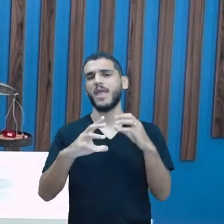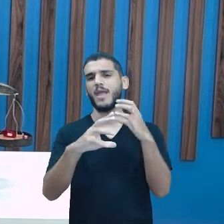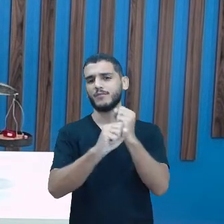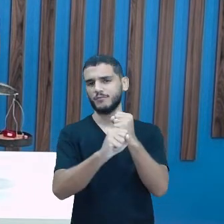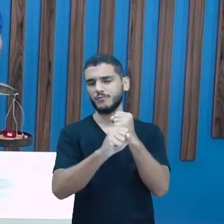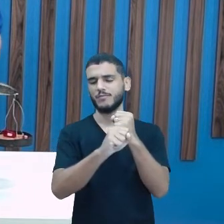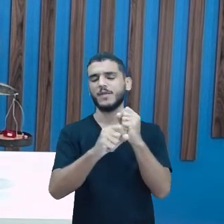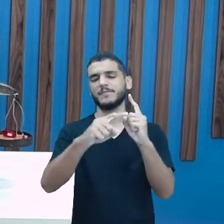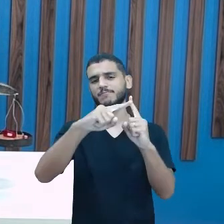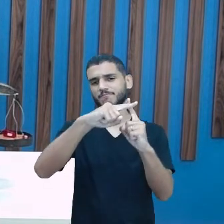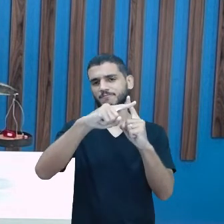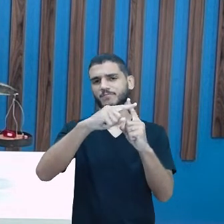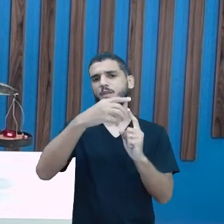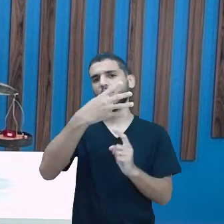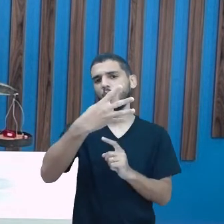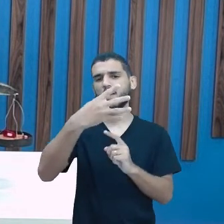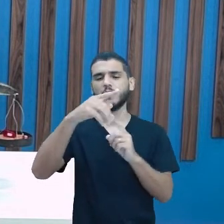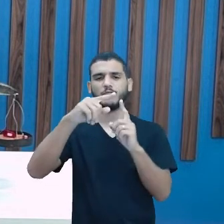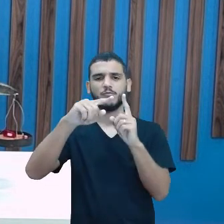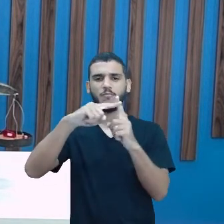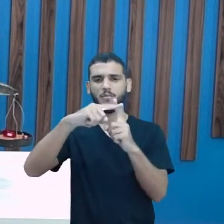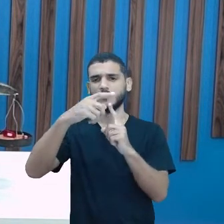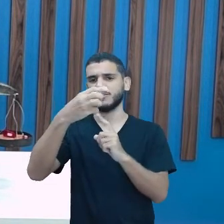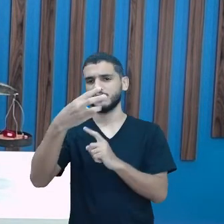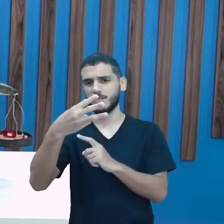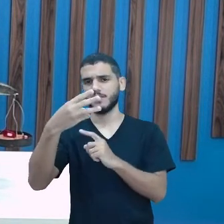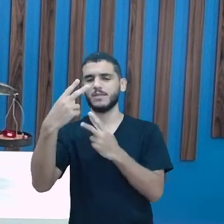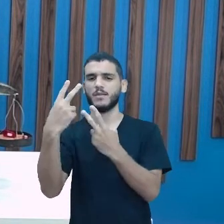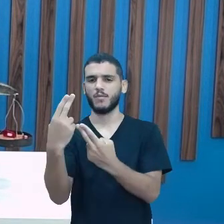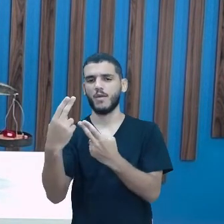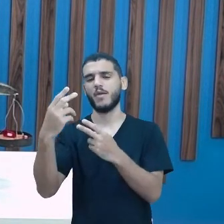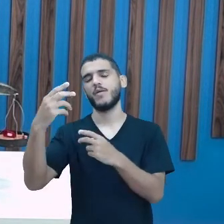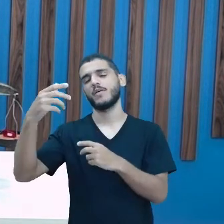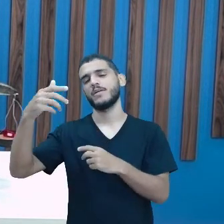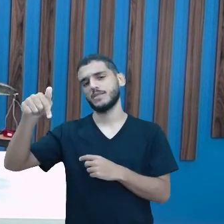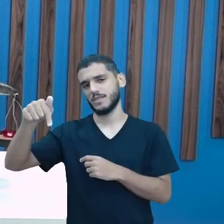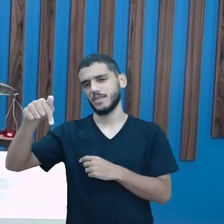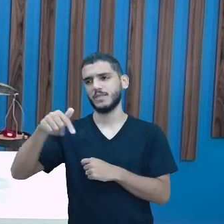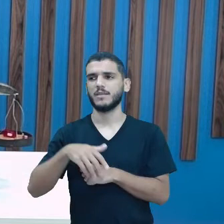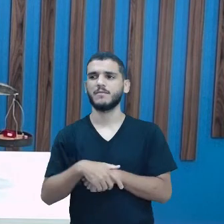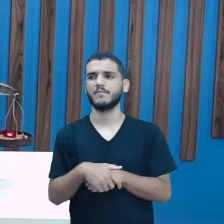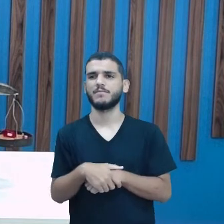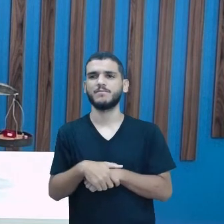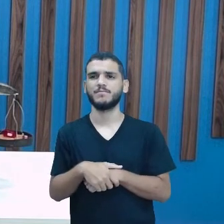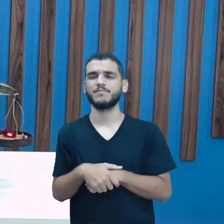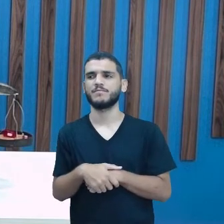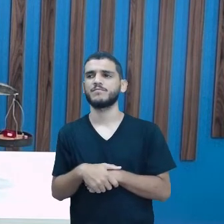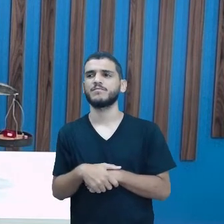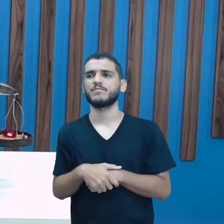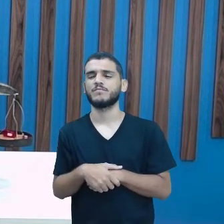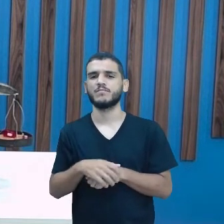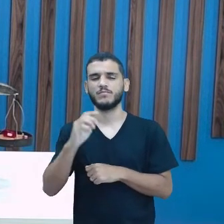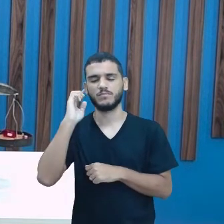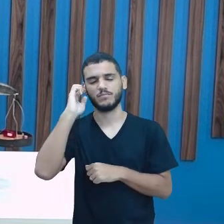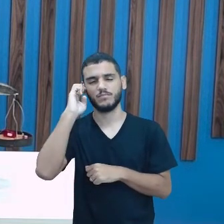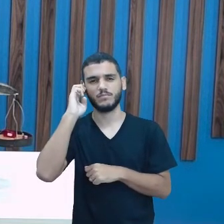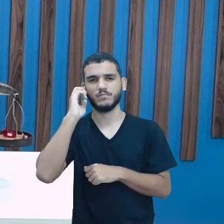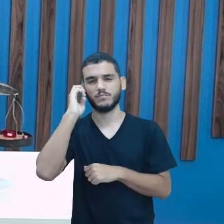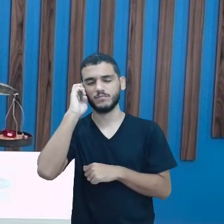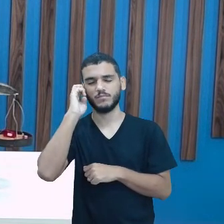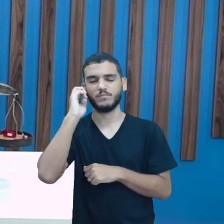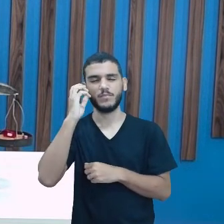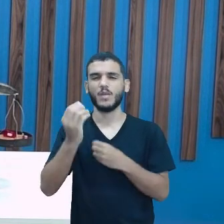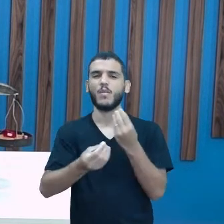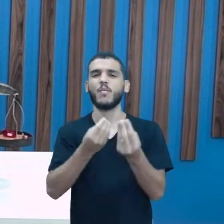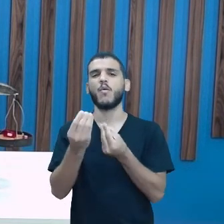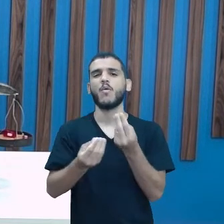mais 3 igual a 7. 4 mais 3 igual a 7. Que outros algarismos, né, eu posso